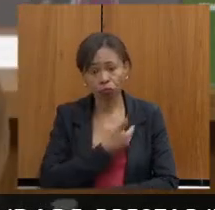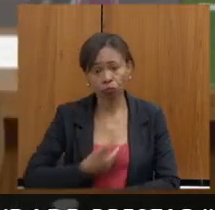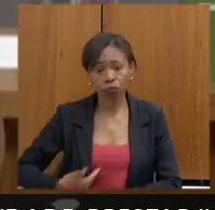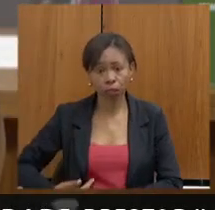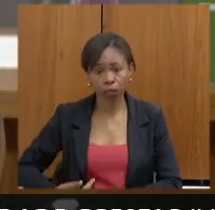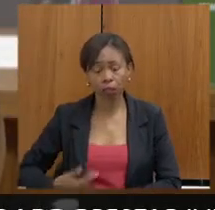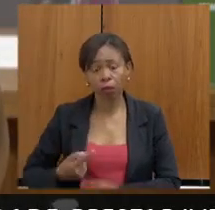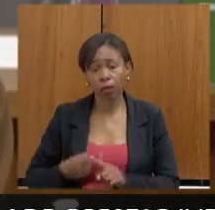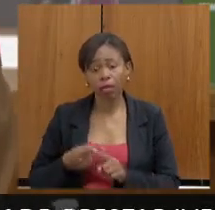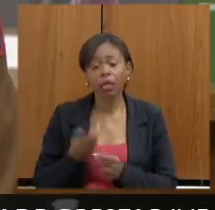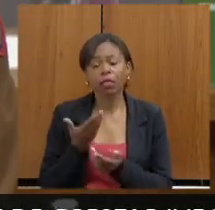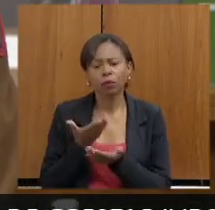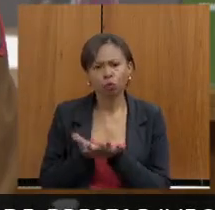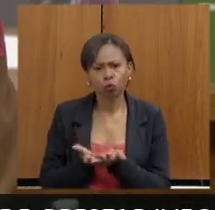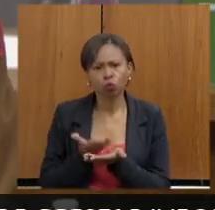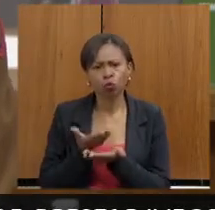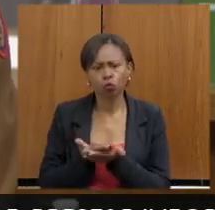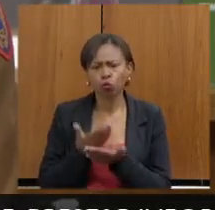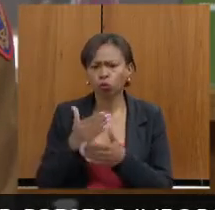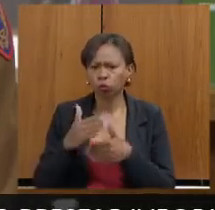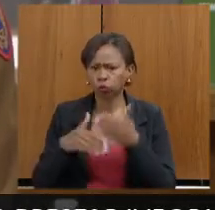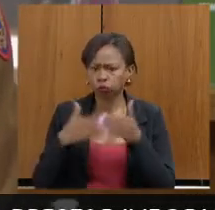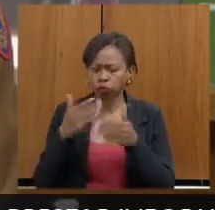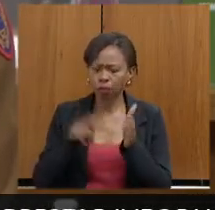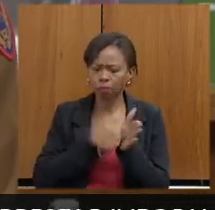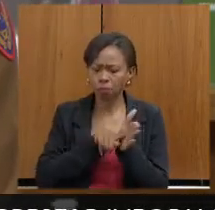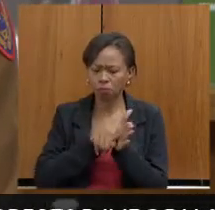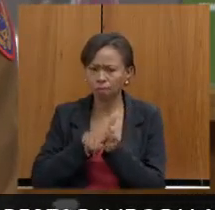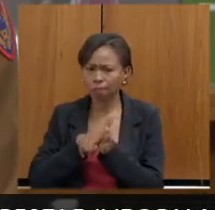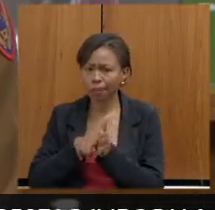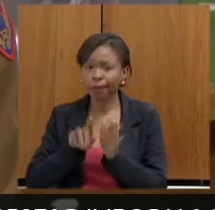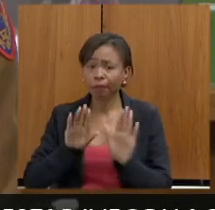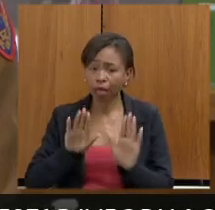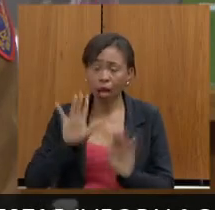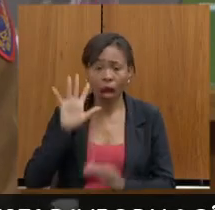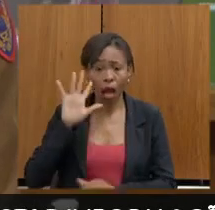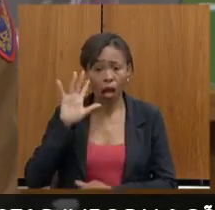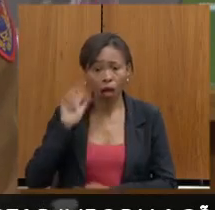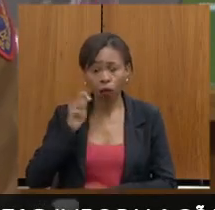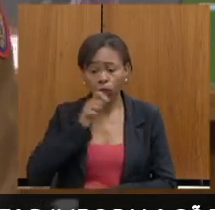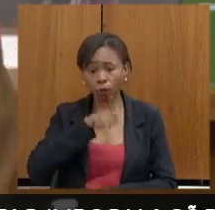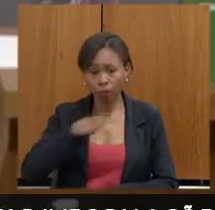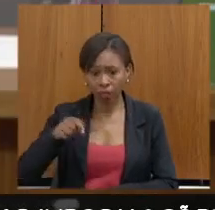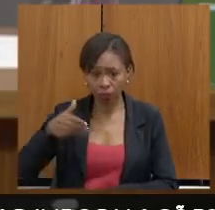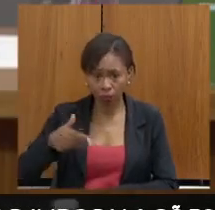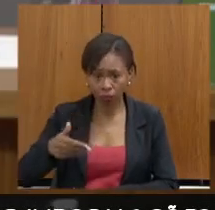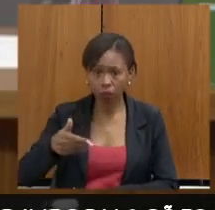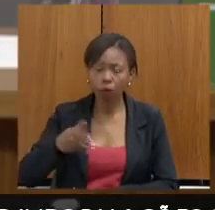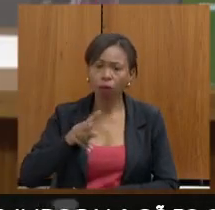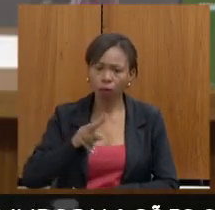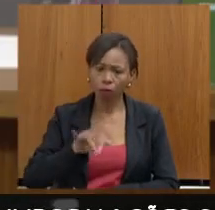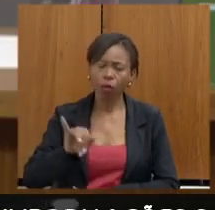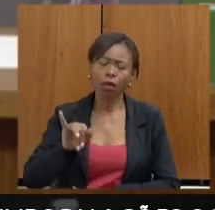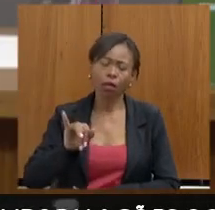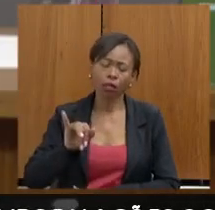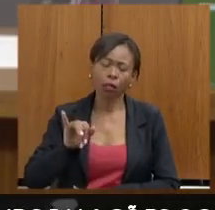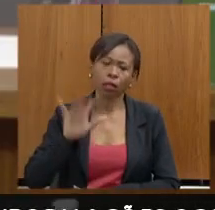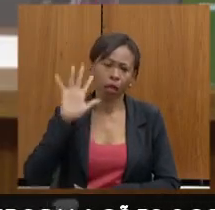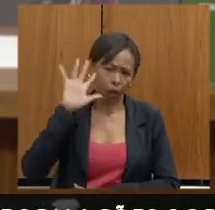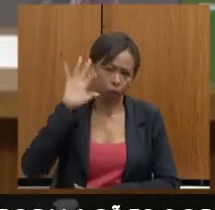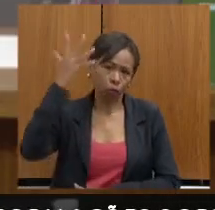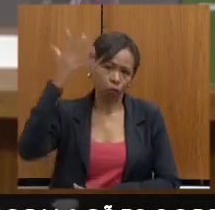avançando e acredita que nos próximos meses a gente vai vai ter vai ter resultado disso deu Agradeço também a